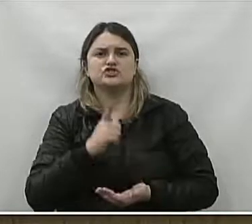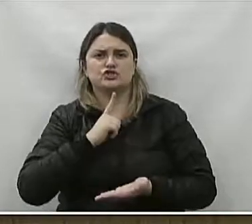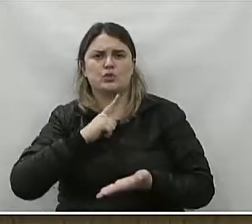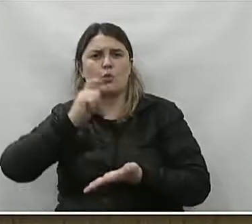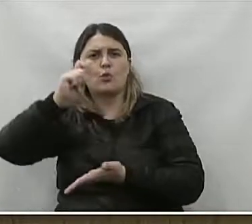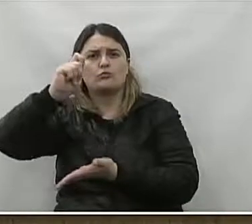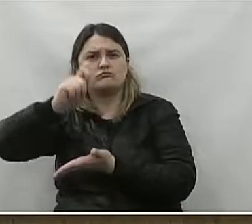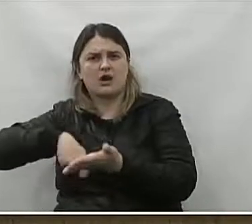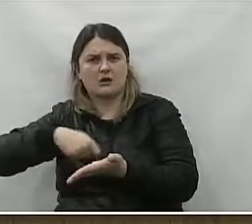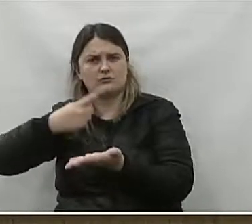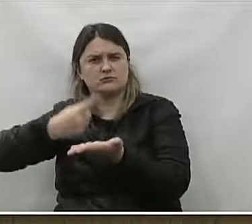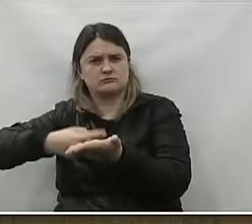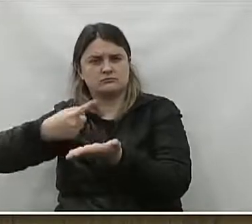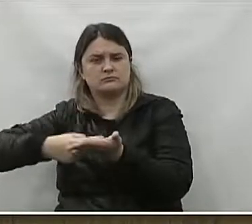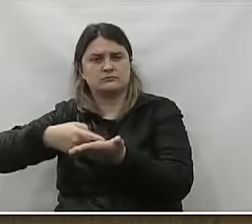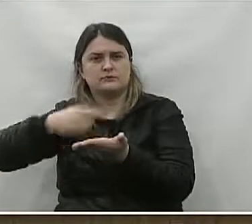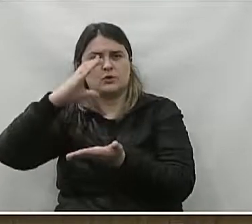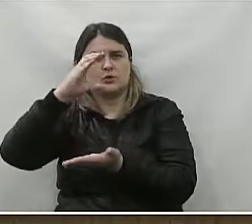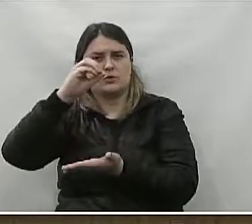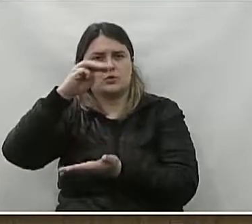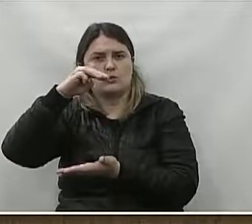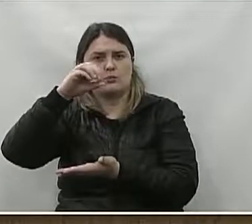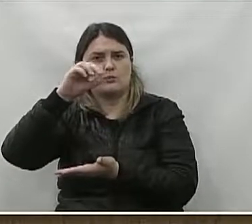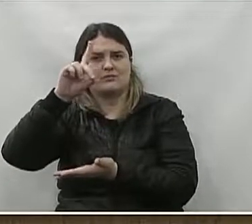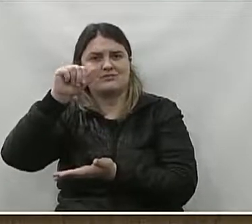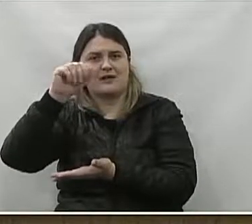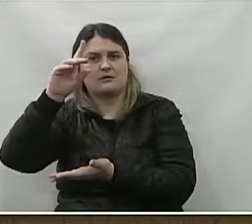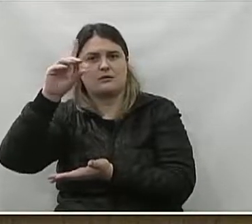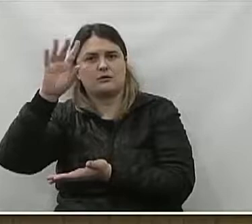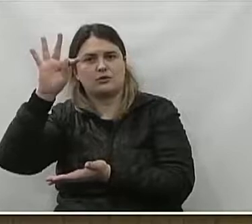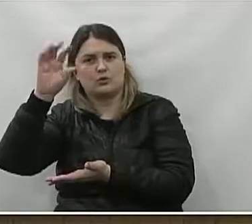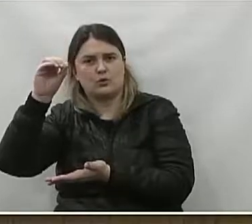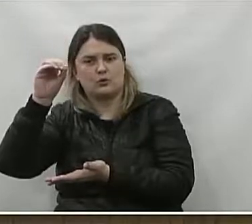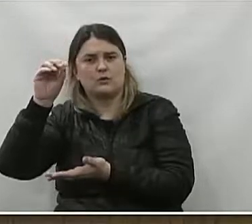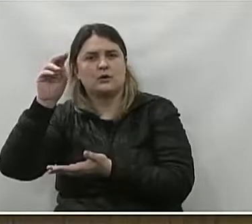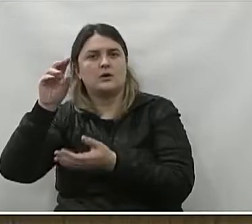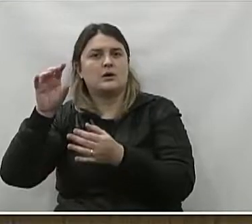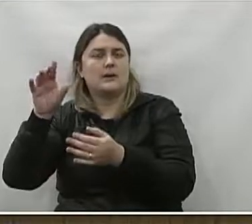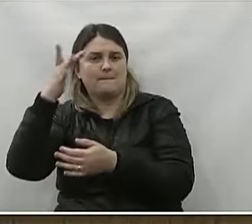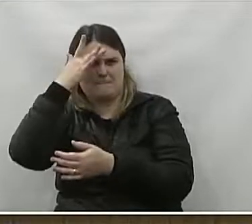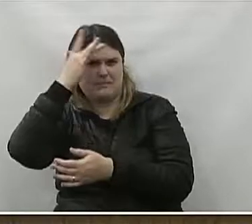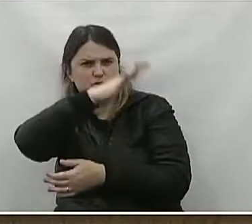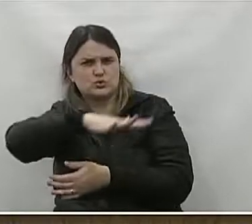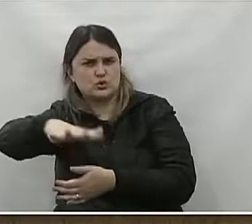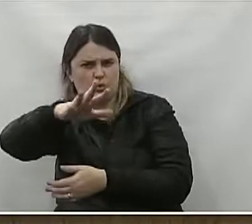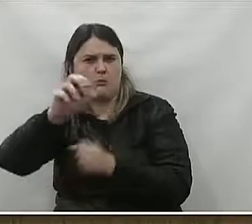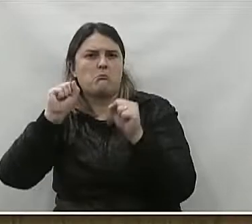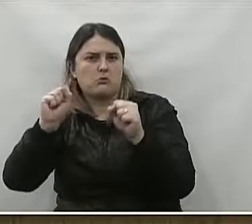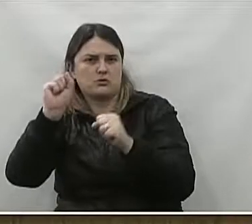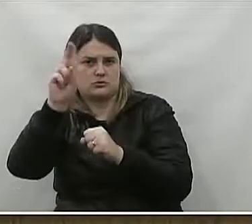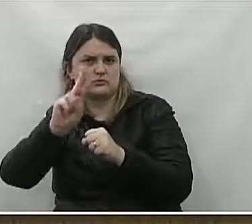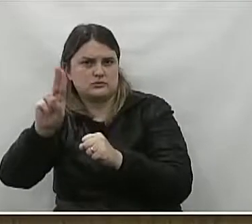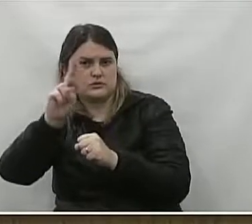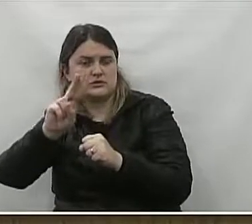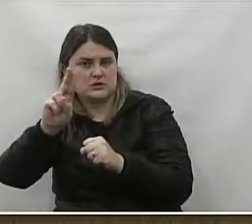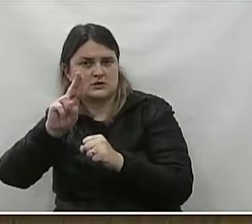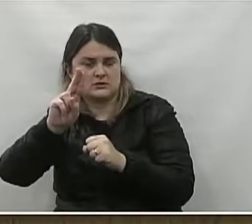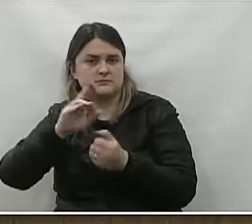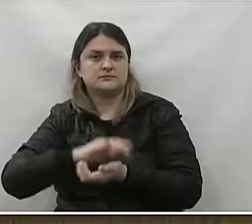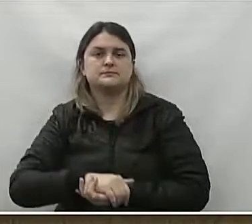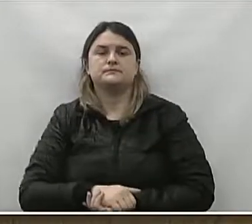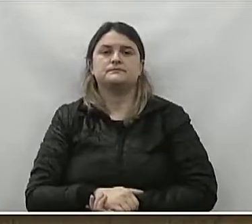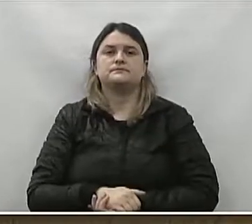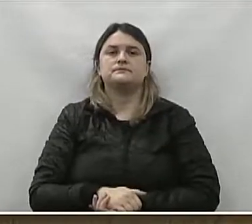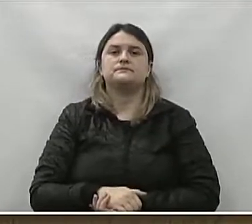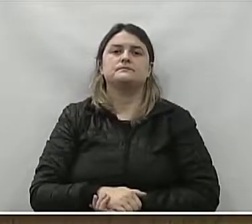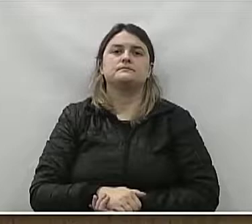que foi feito também né dando a lição de uso para ali